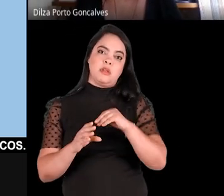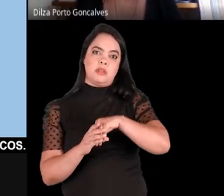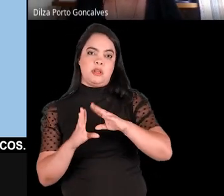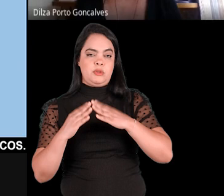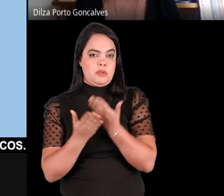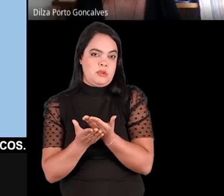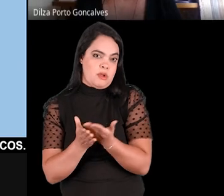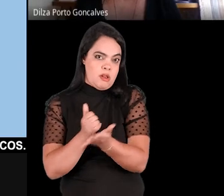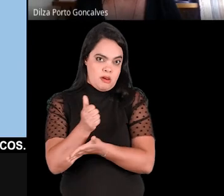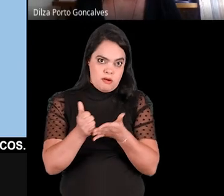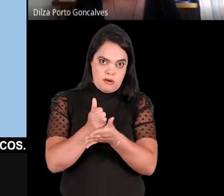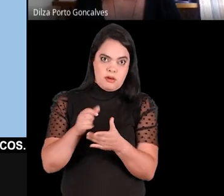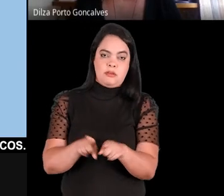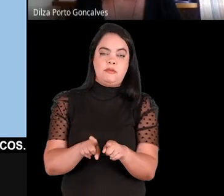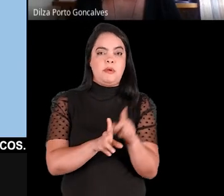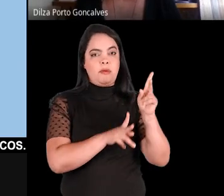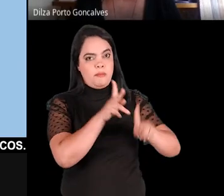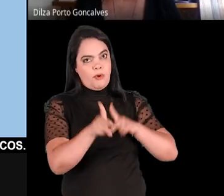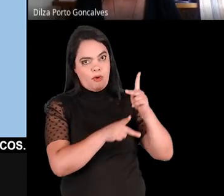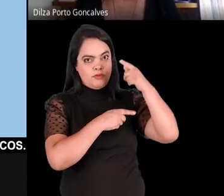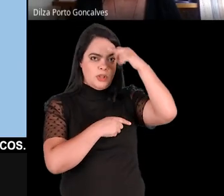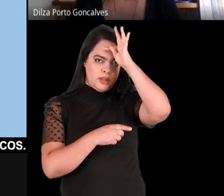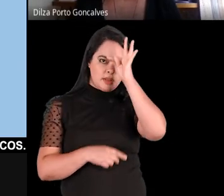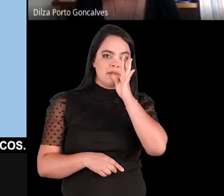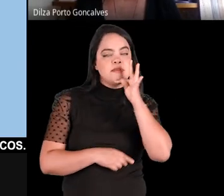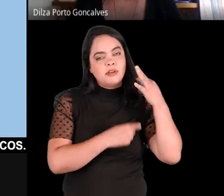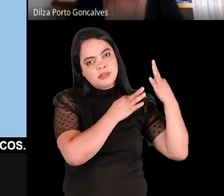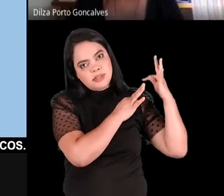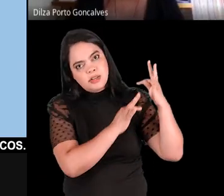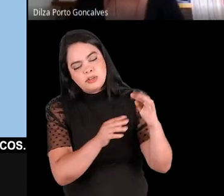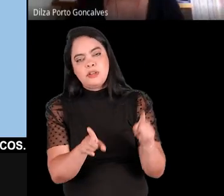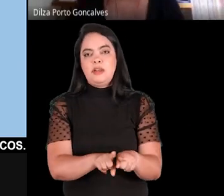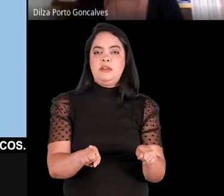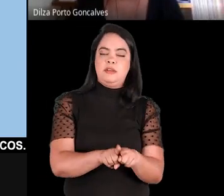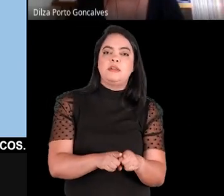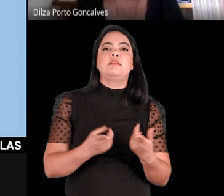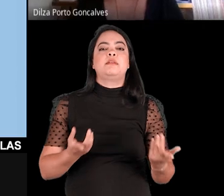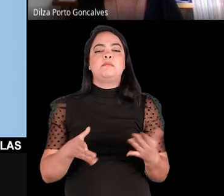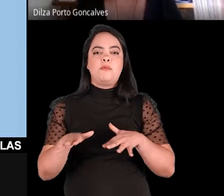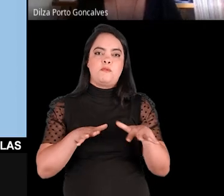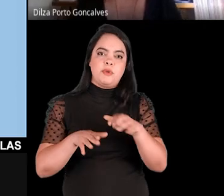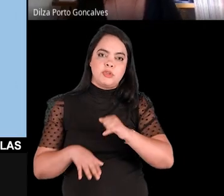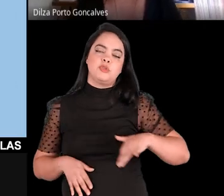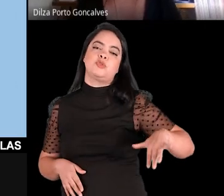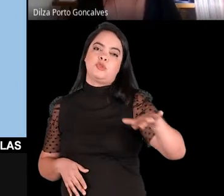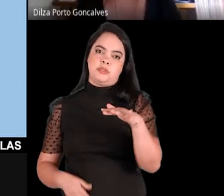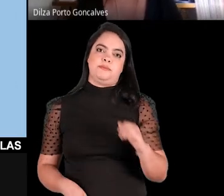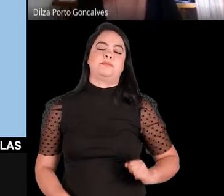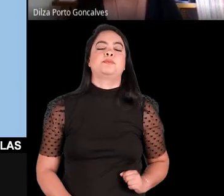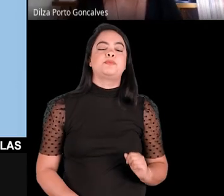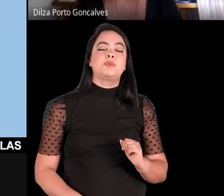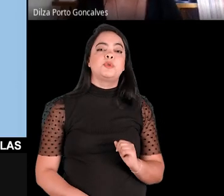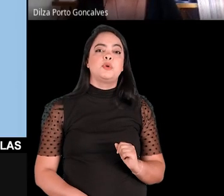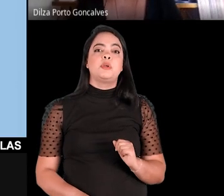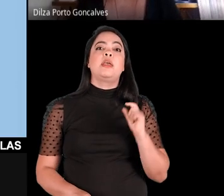pública, pelos povos tradicionais e pelos movimentos sociais, coletivos e democráticos. Qual o nosso público-alvo?